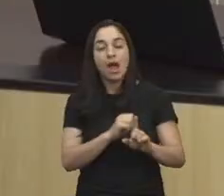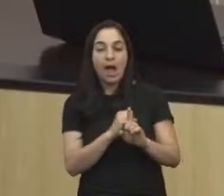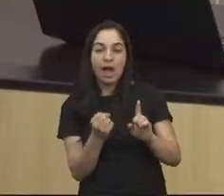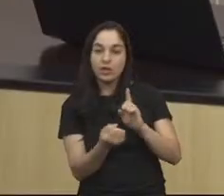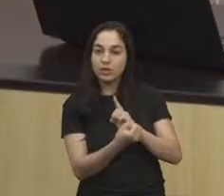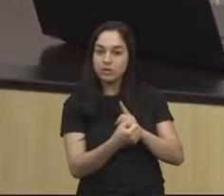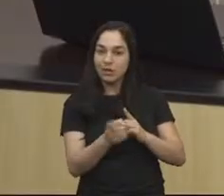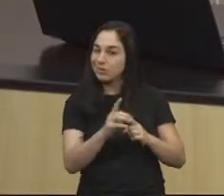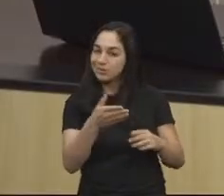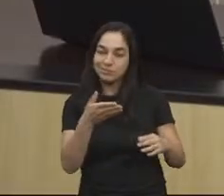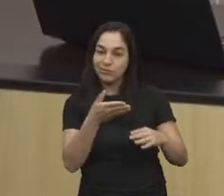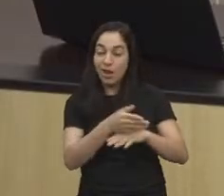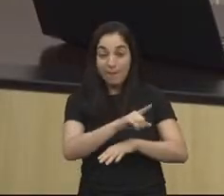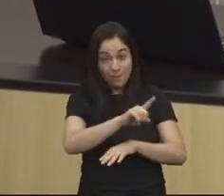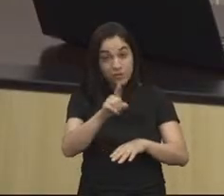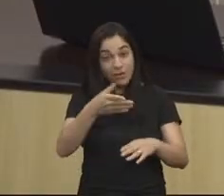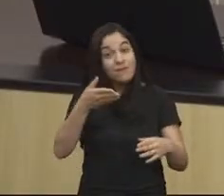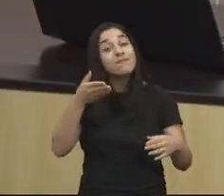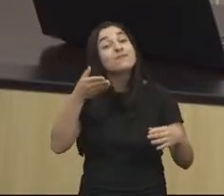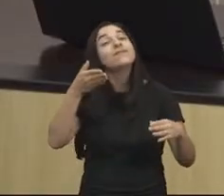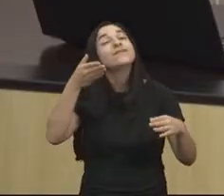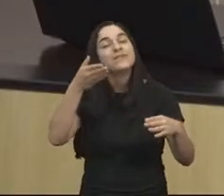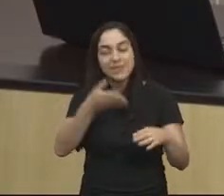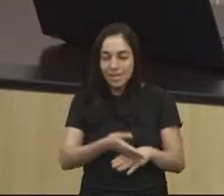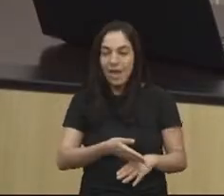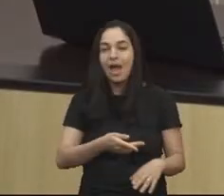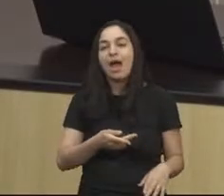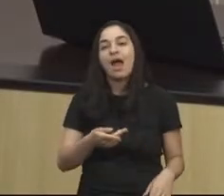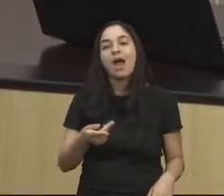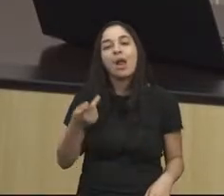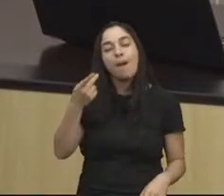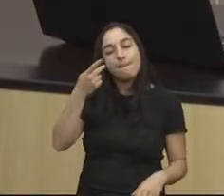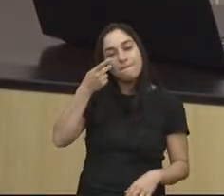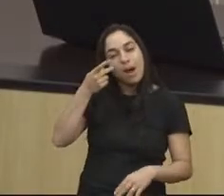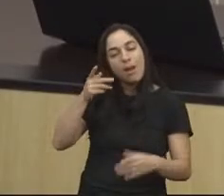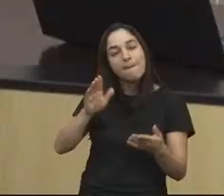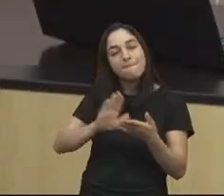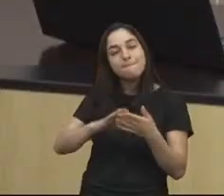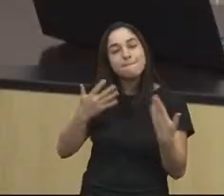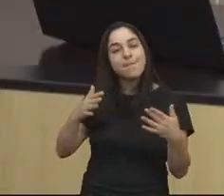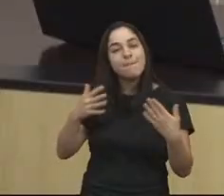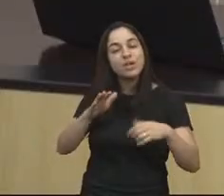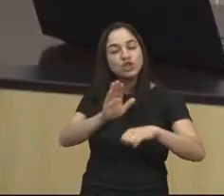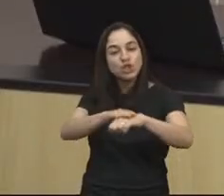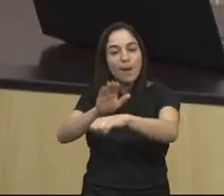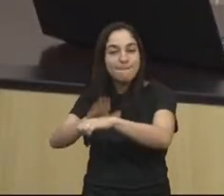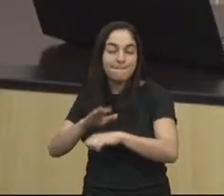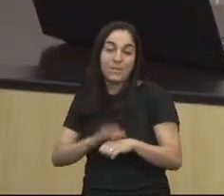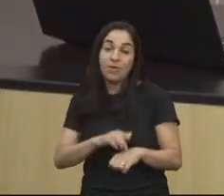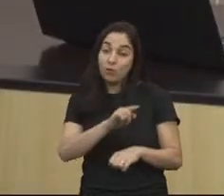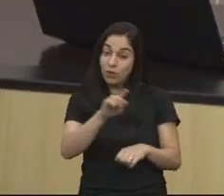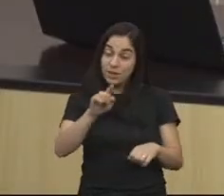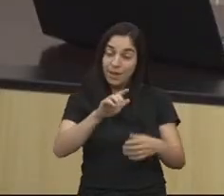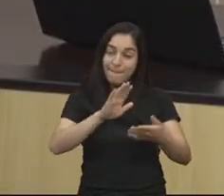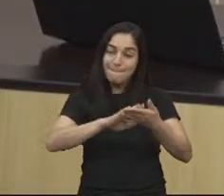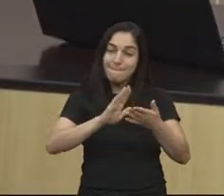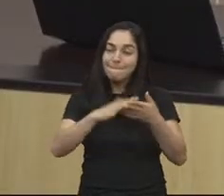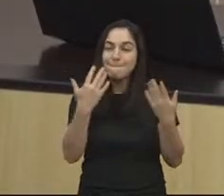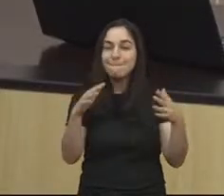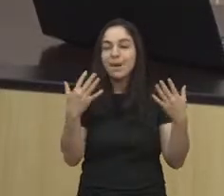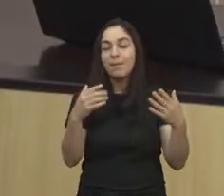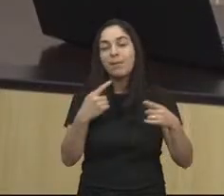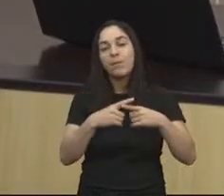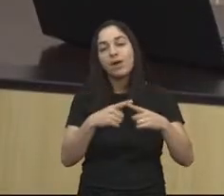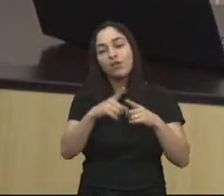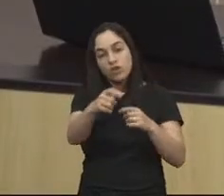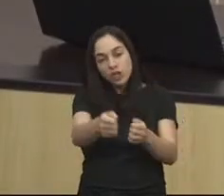vem muito nessa casa, mas vocês vieram aqui. Paulinho, parabéns pela convocação também. Vocês vieram aqui, estão de parabéns, porque é só com vocês que a